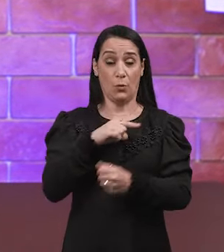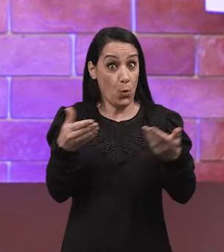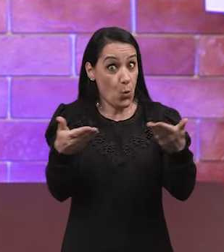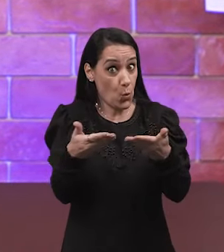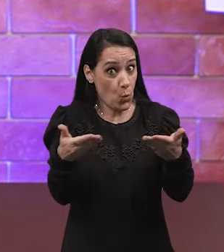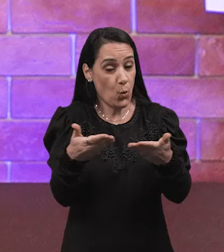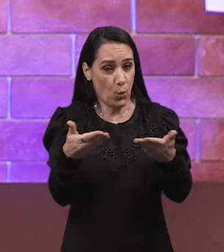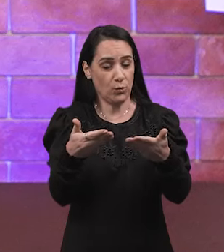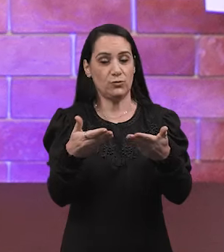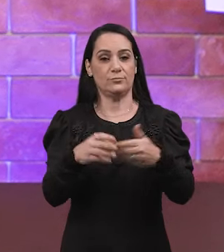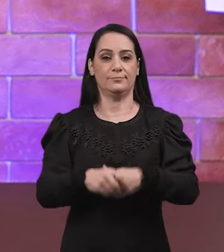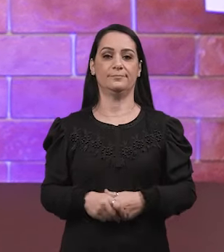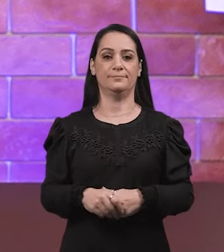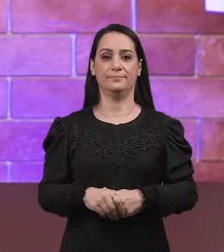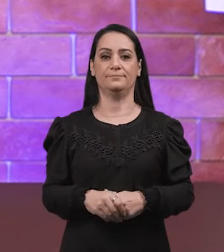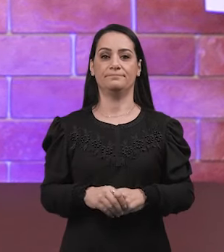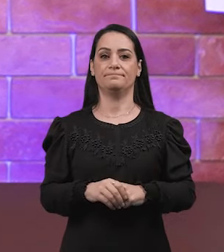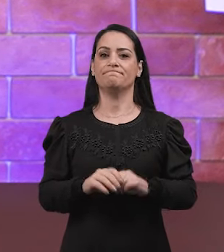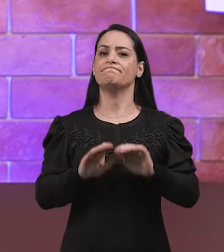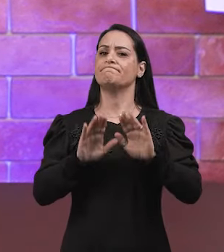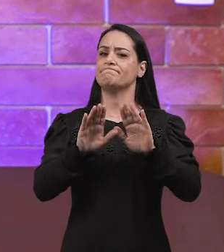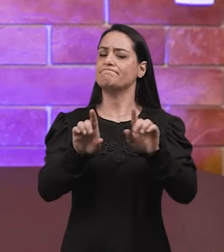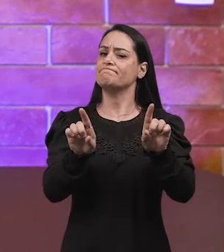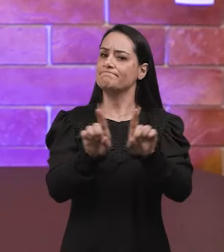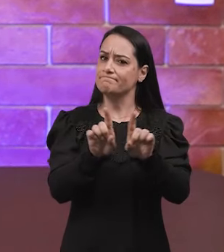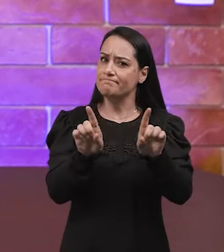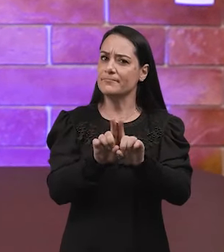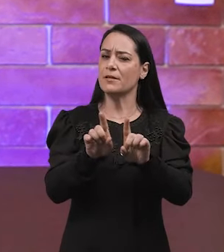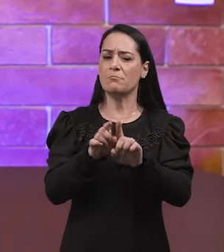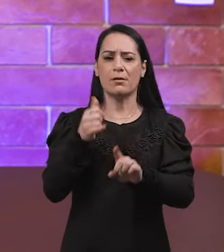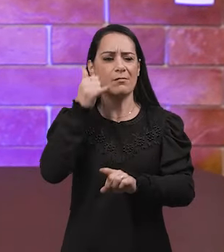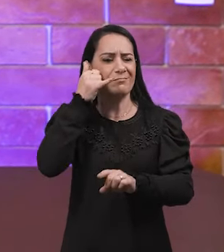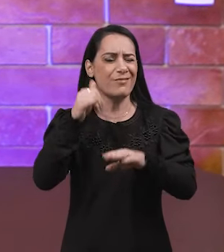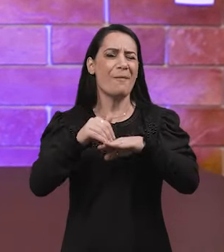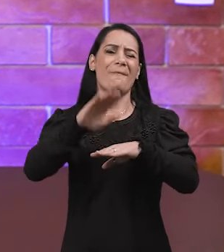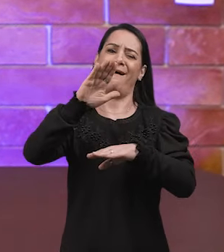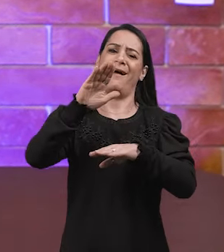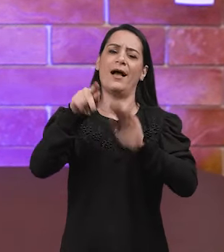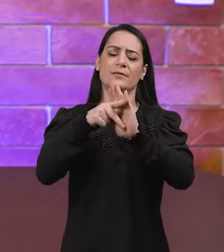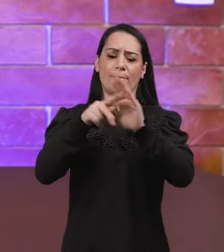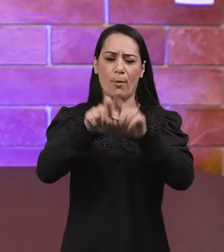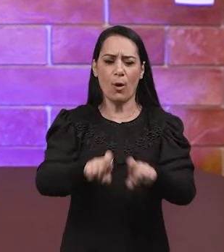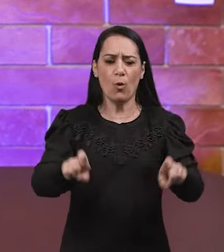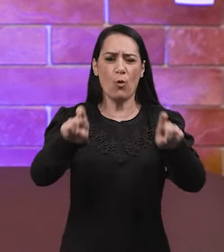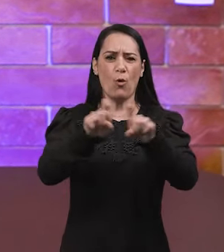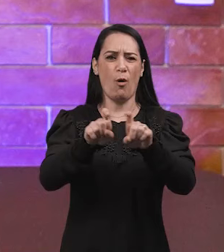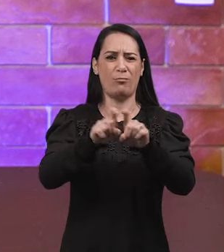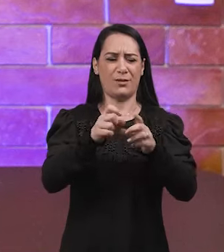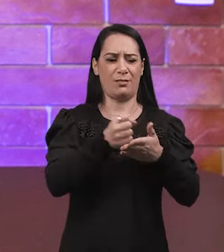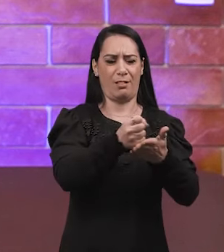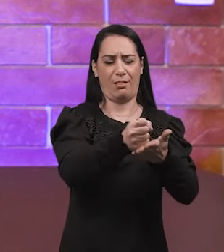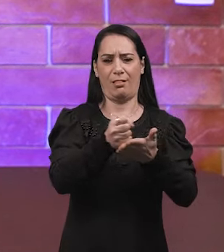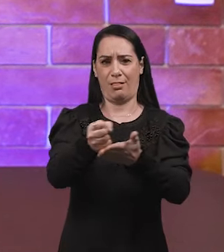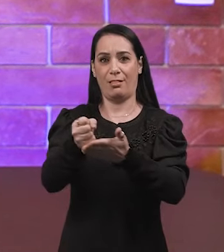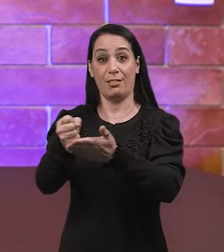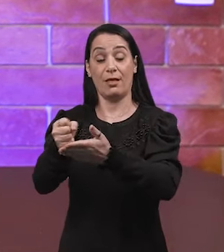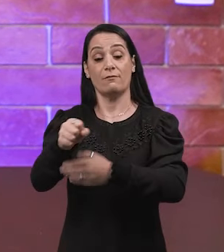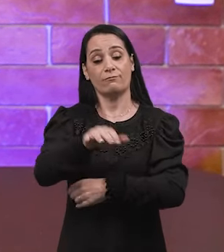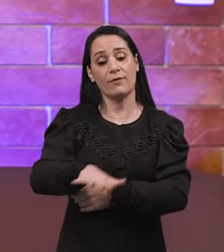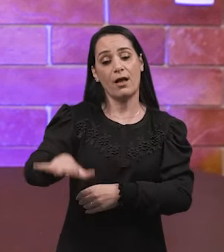proteção muito importante hoje nesse nosso mercado, tá? Porém, ele é muito mais que um smartphone. É um computador